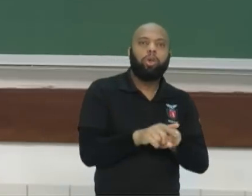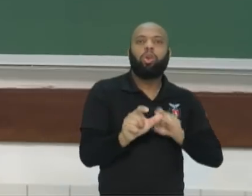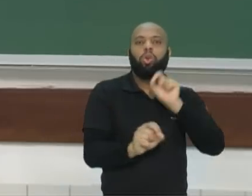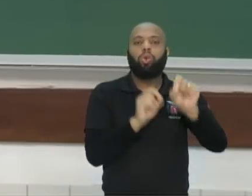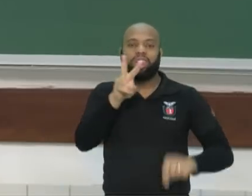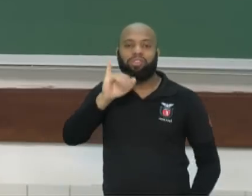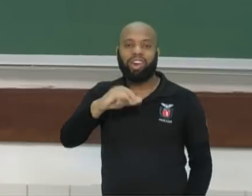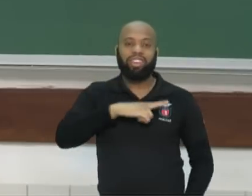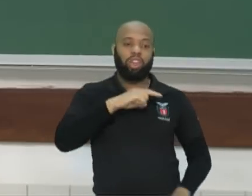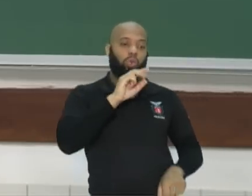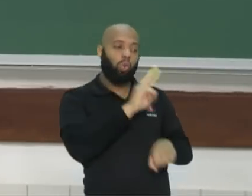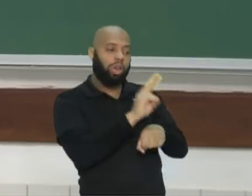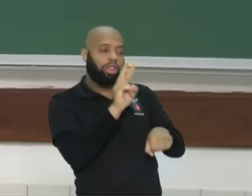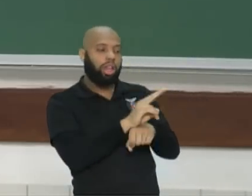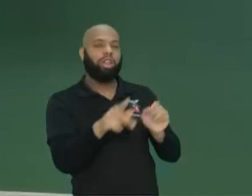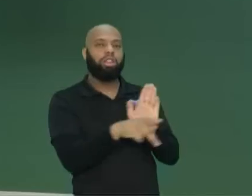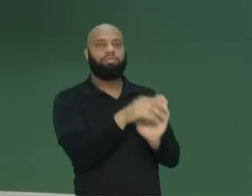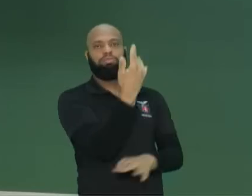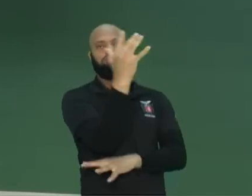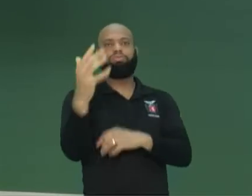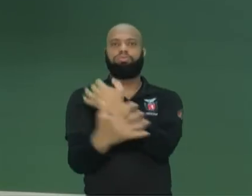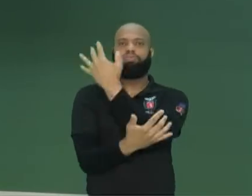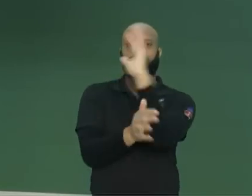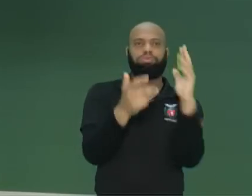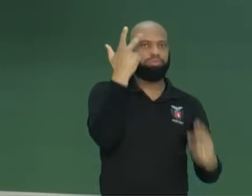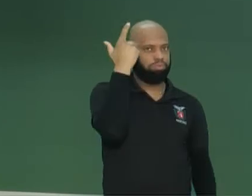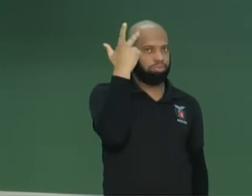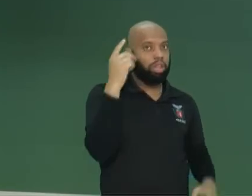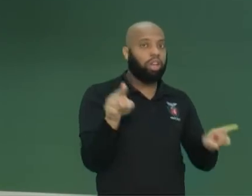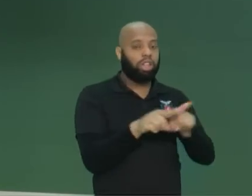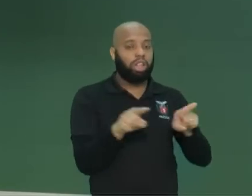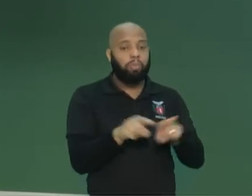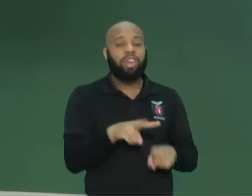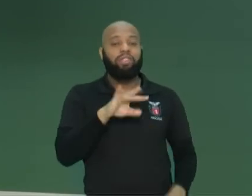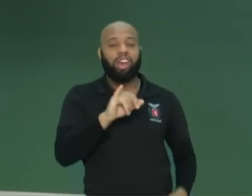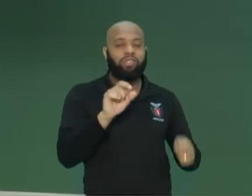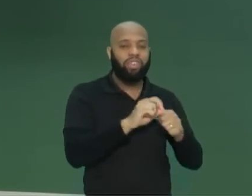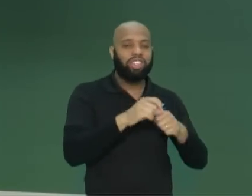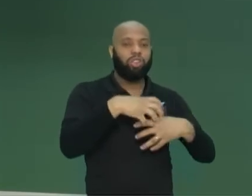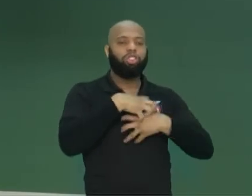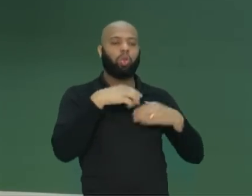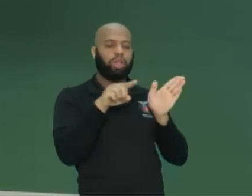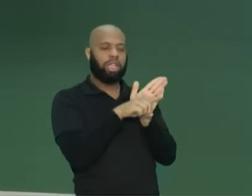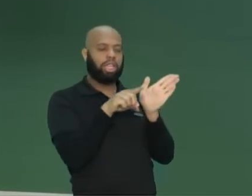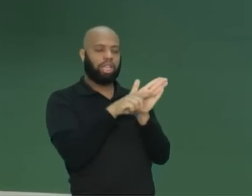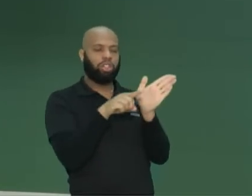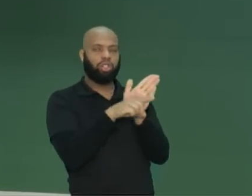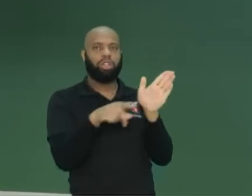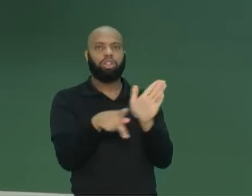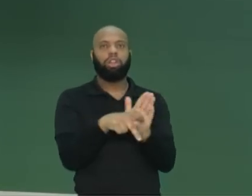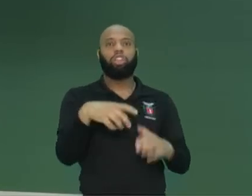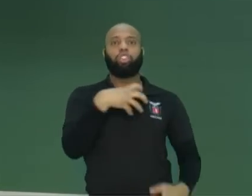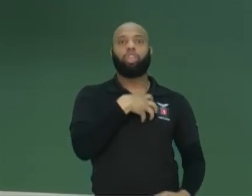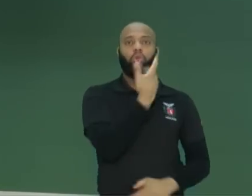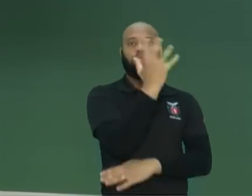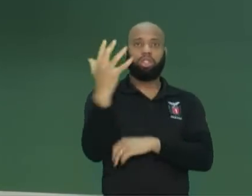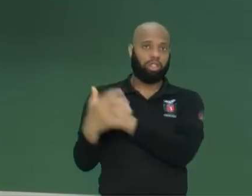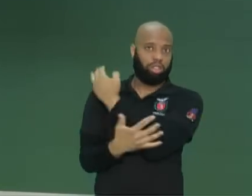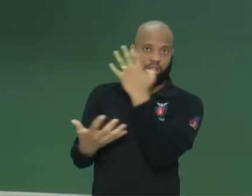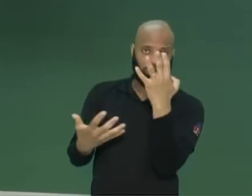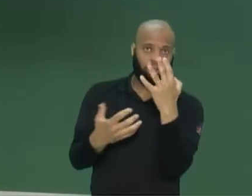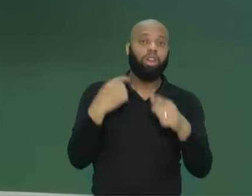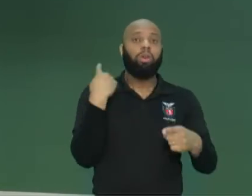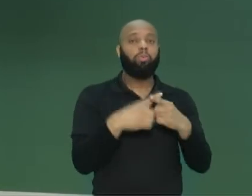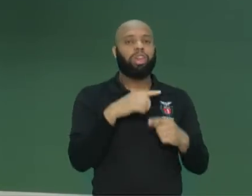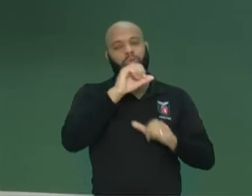com o cuidado com aquele meio natural e vai impactando negativamente naquele meio natural, porque está